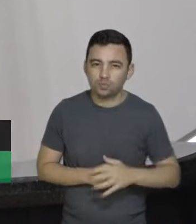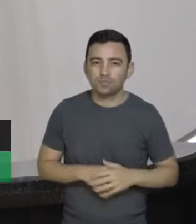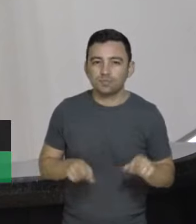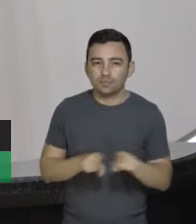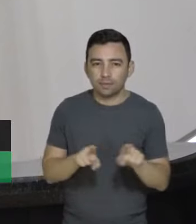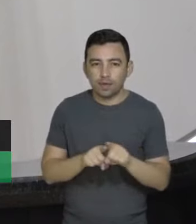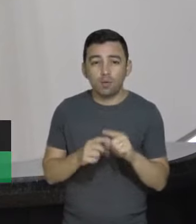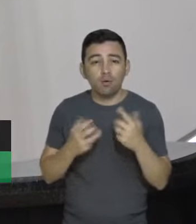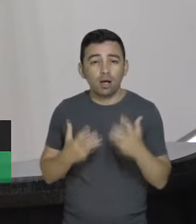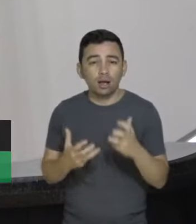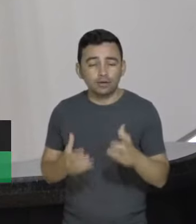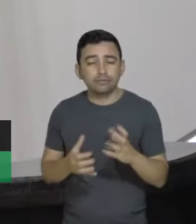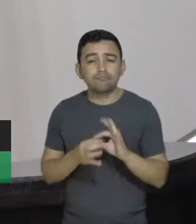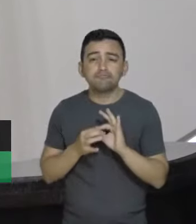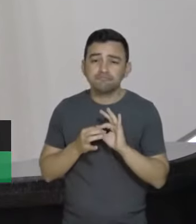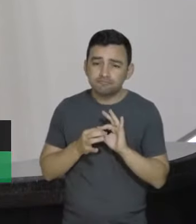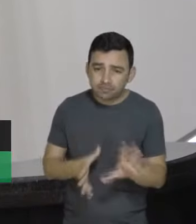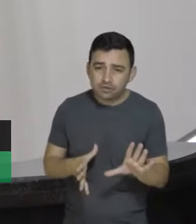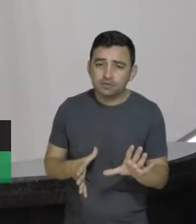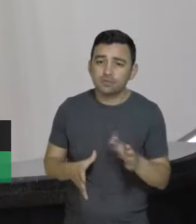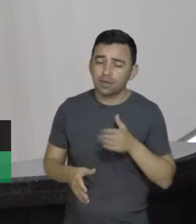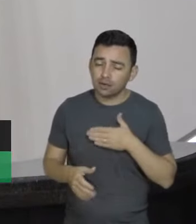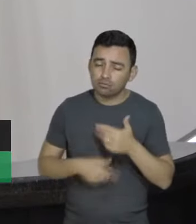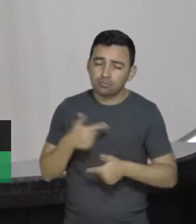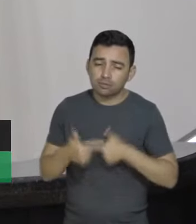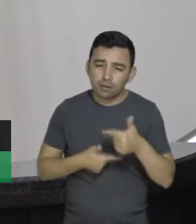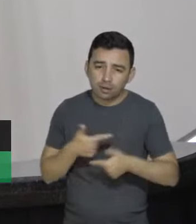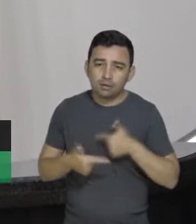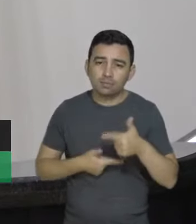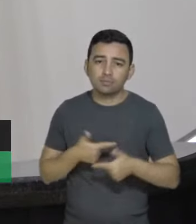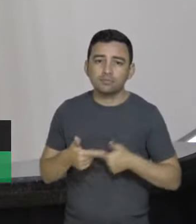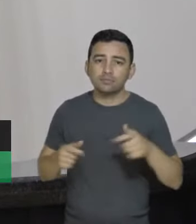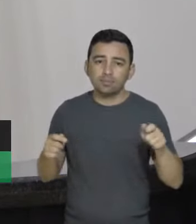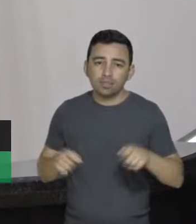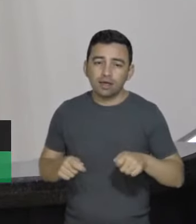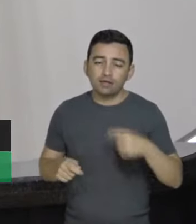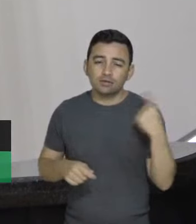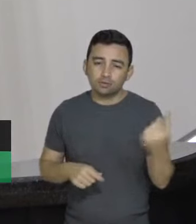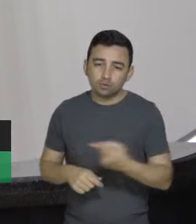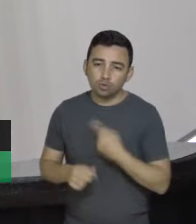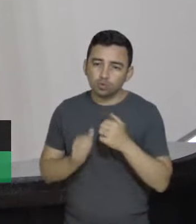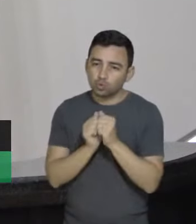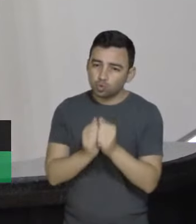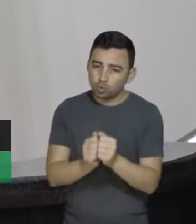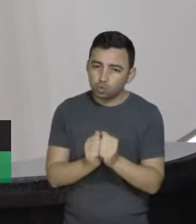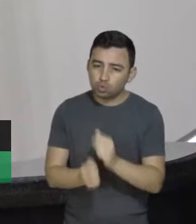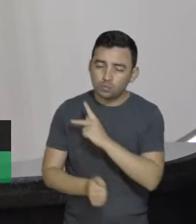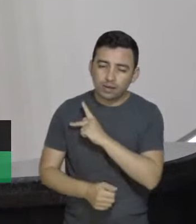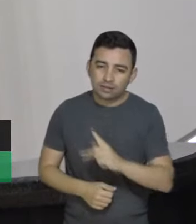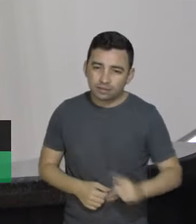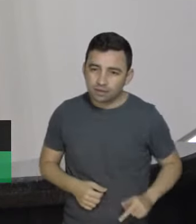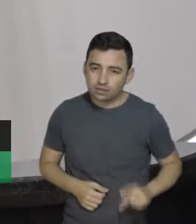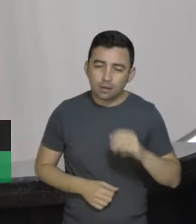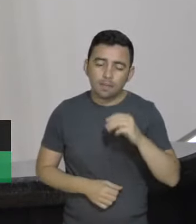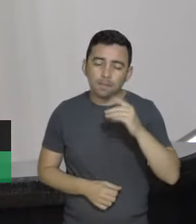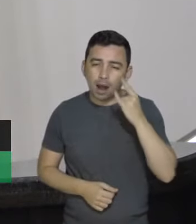colocar à disposição de vocês os nossos serviços para que nós sejamos, junto com o presidente Mauro, com a mesa que se